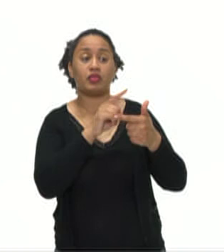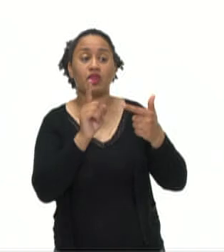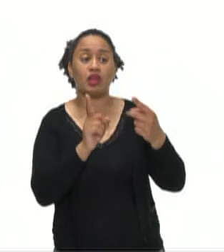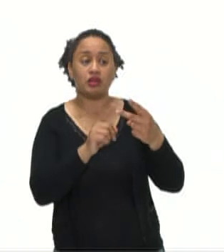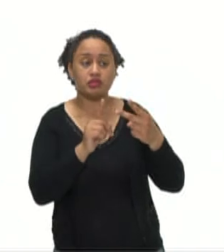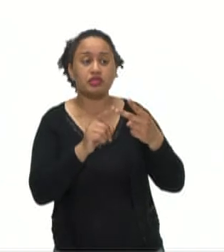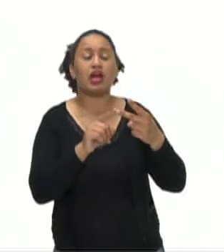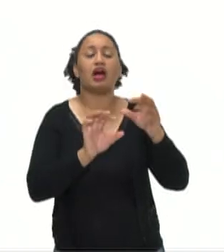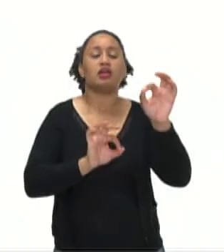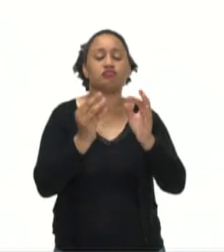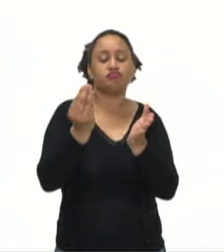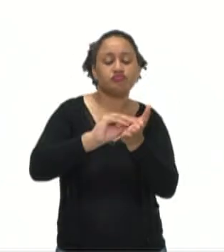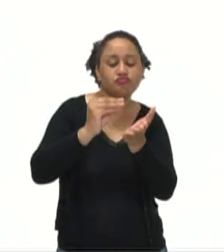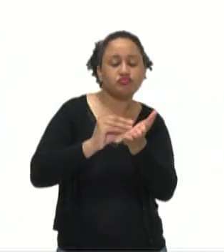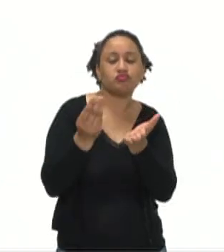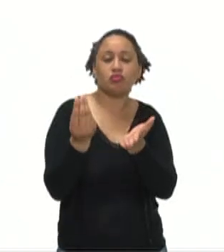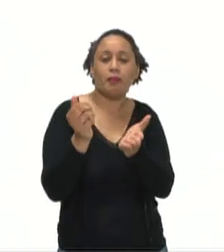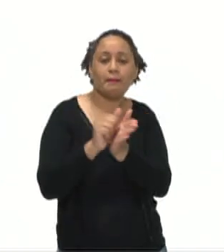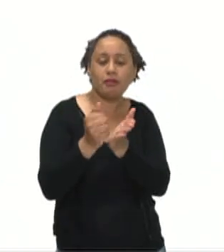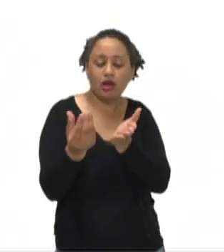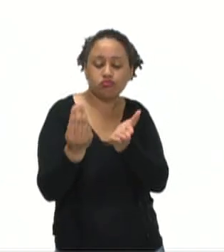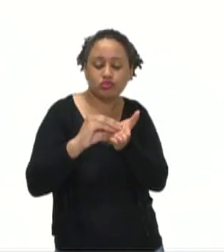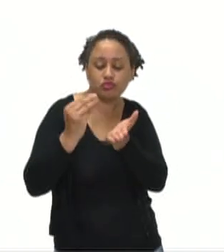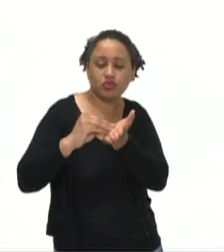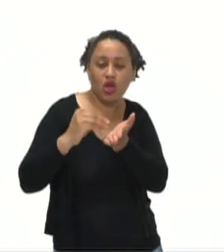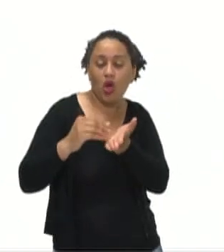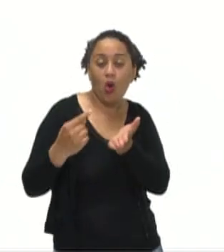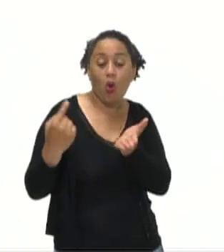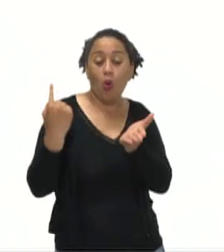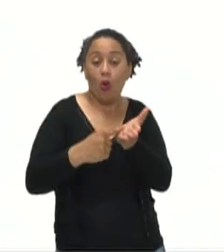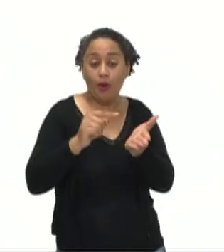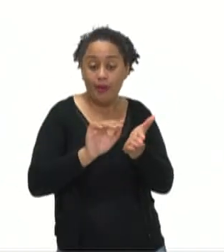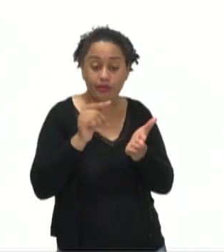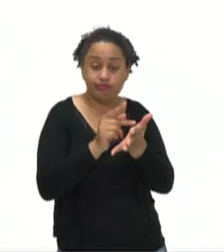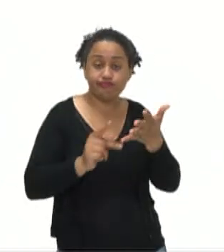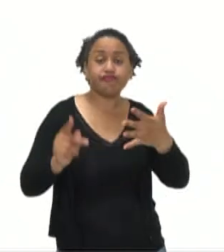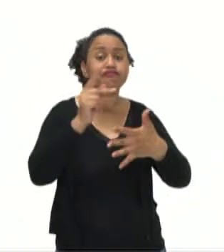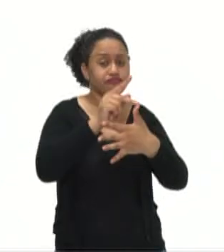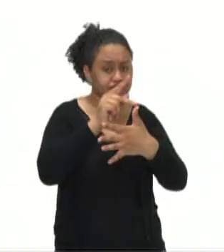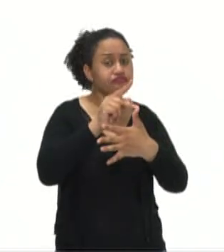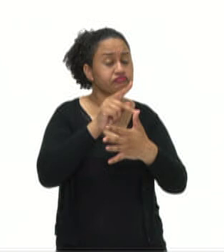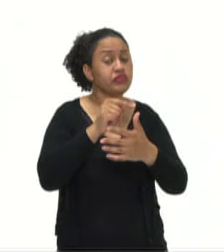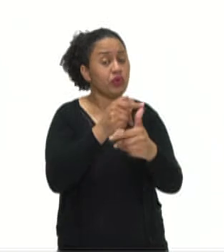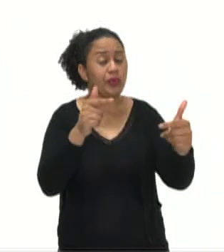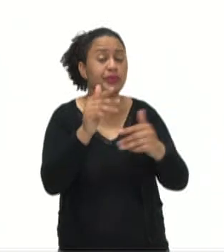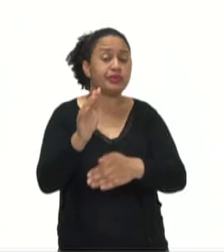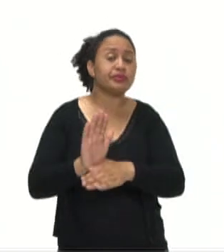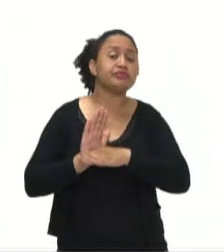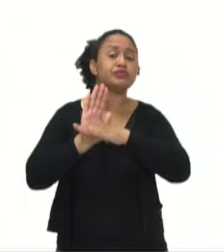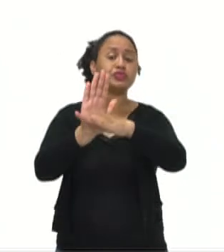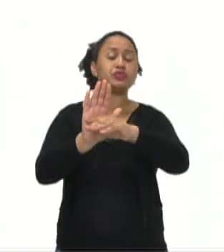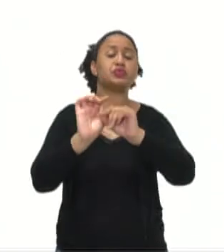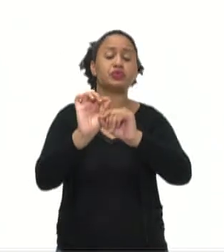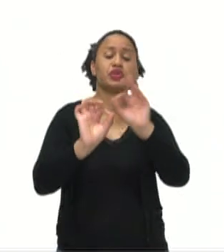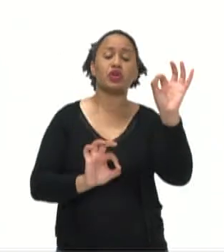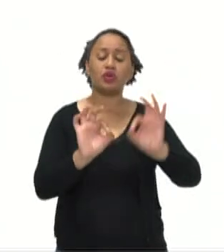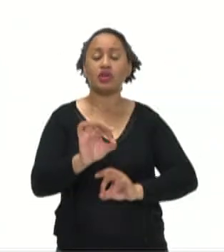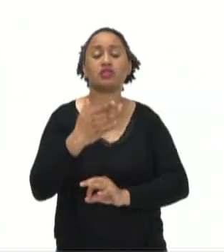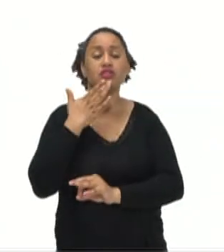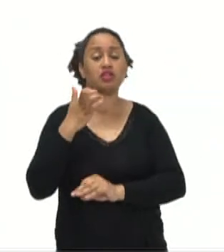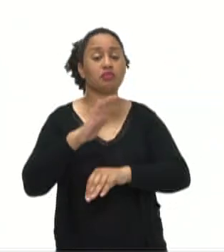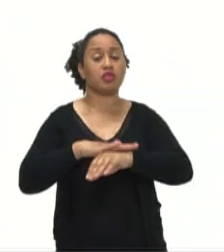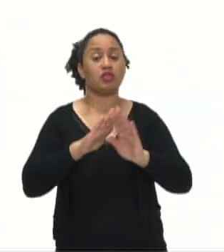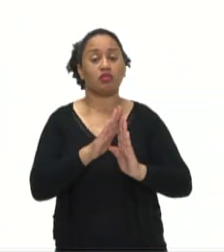Anotar, planejar, agendar, priorizar compromissos são ferramentas que ajudam sim a fazer uma gestão melhor do